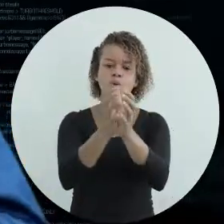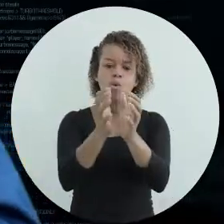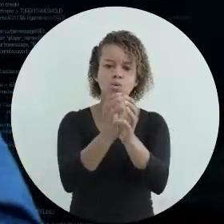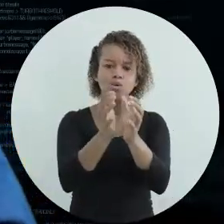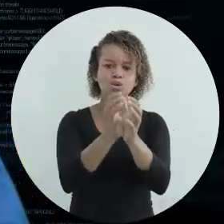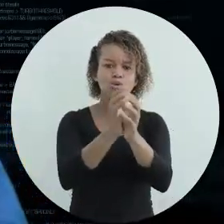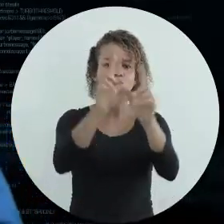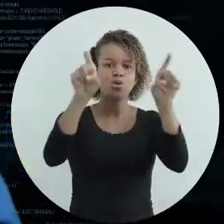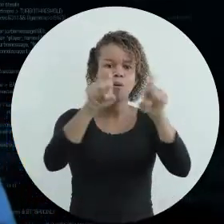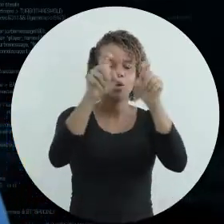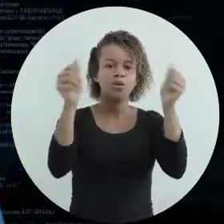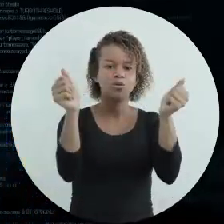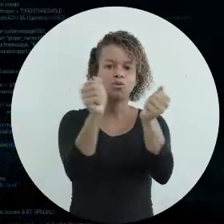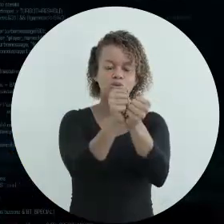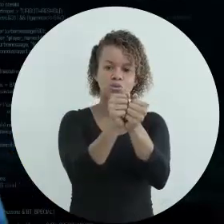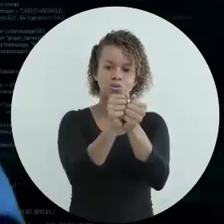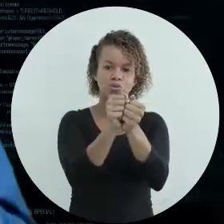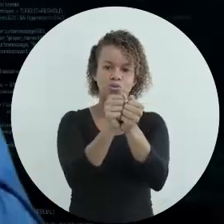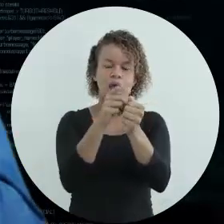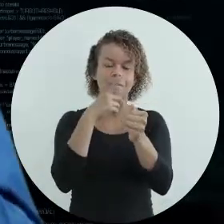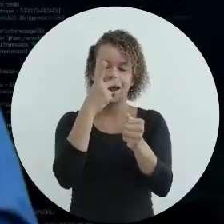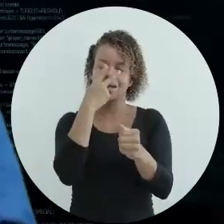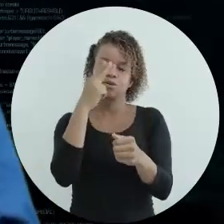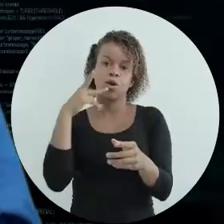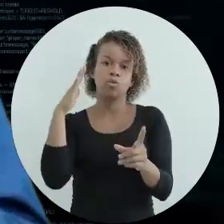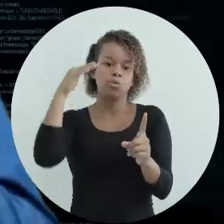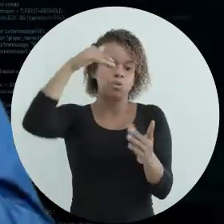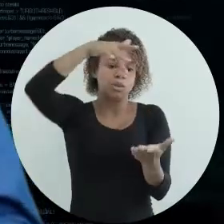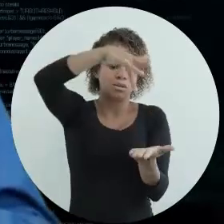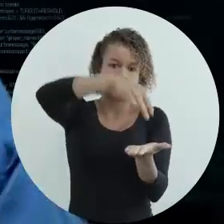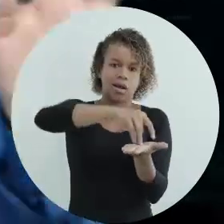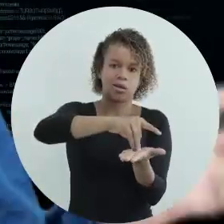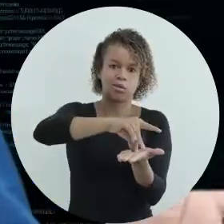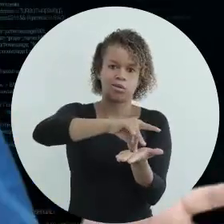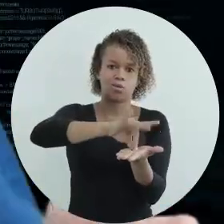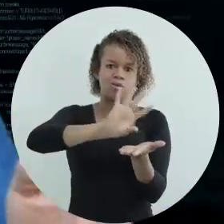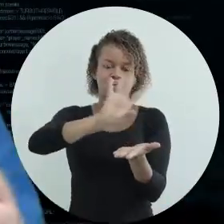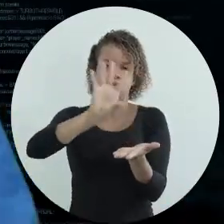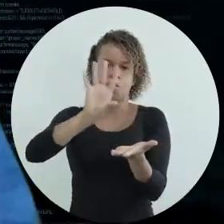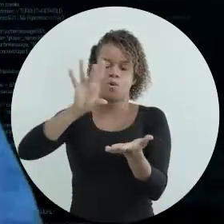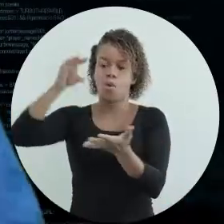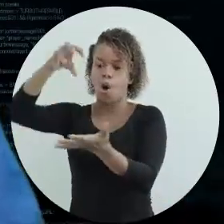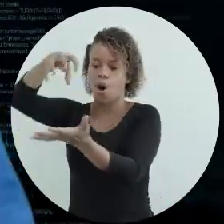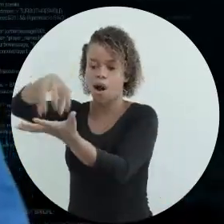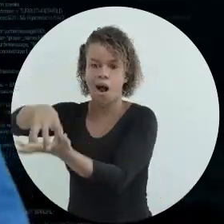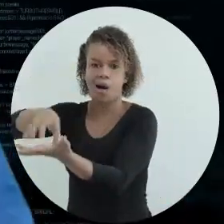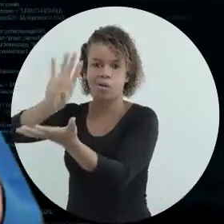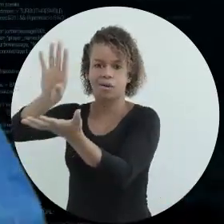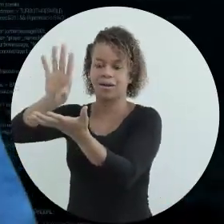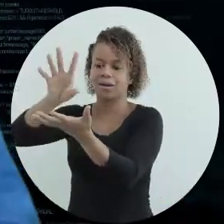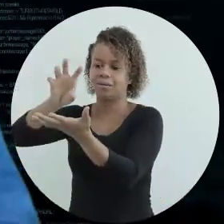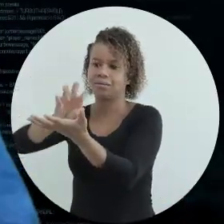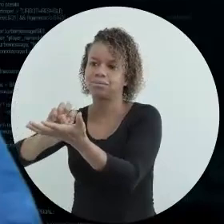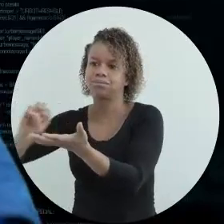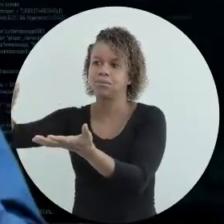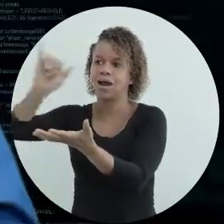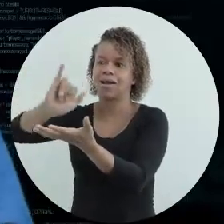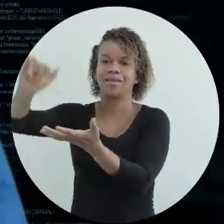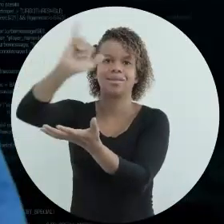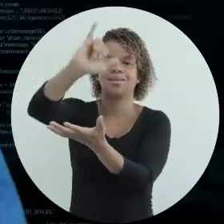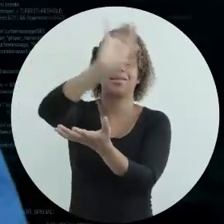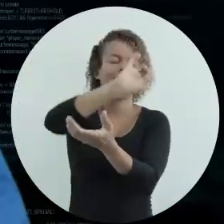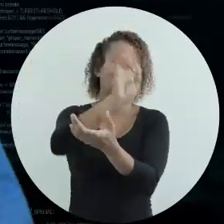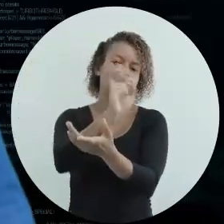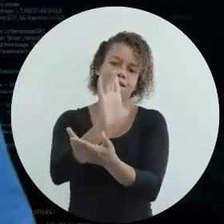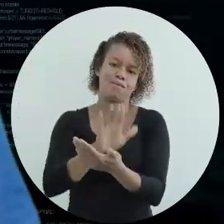não tem um centro, ela não tem um meio, ela não tem um local onde de lá parte a internet. Não. Toda vez que entra